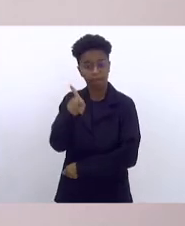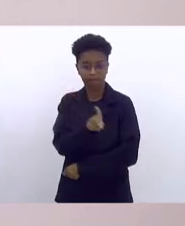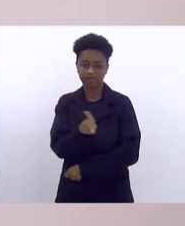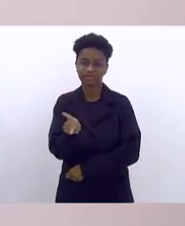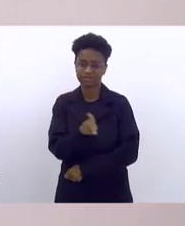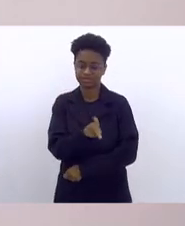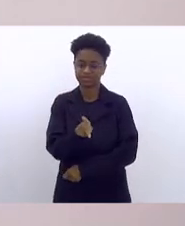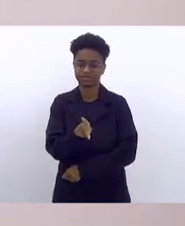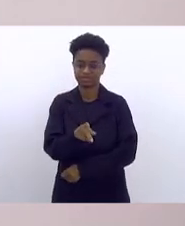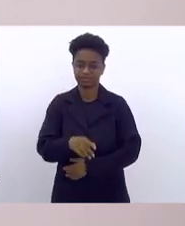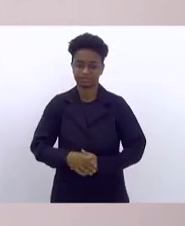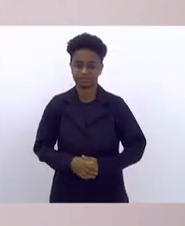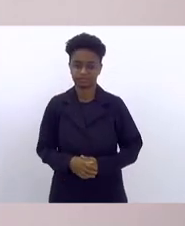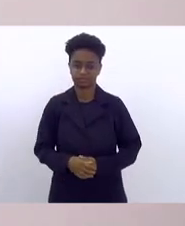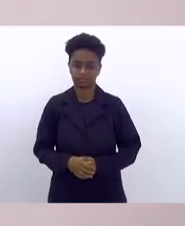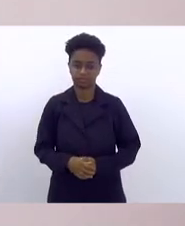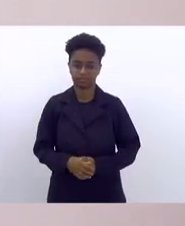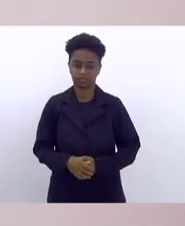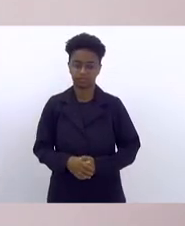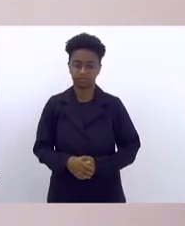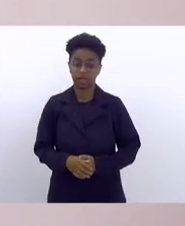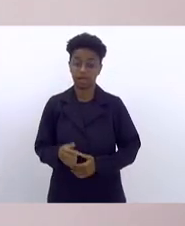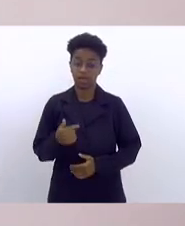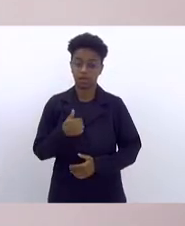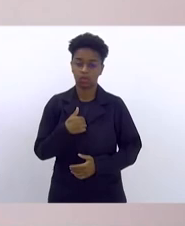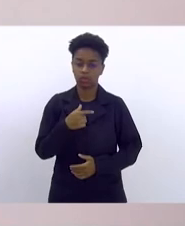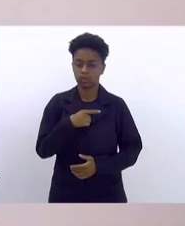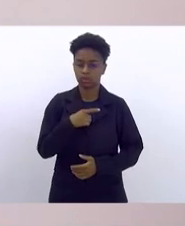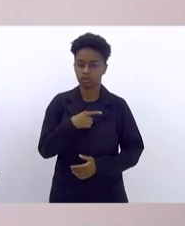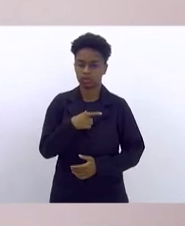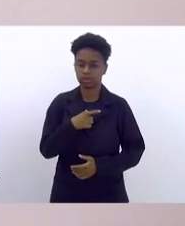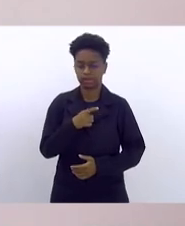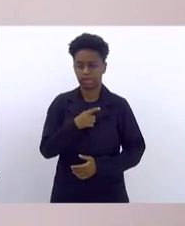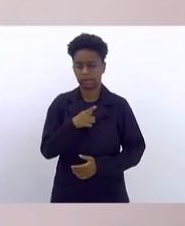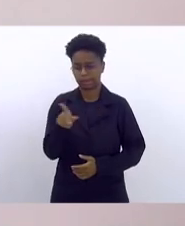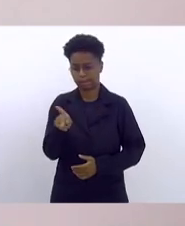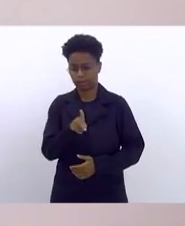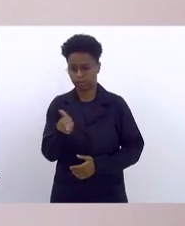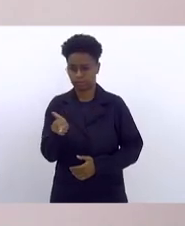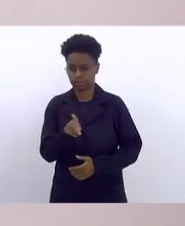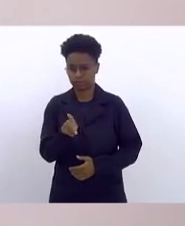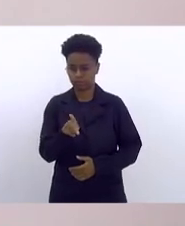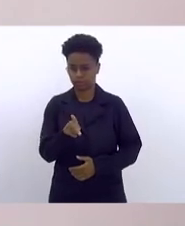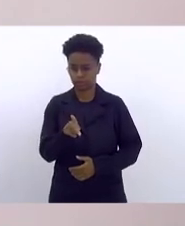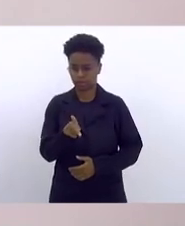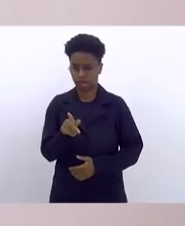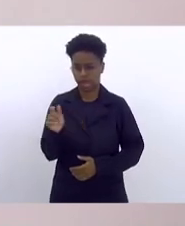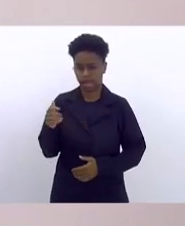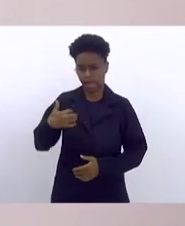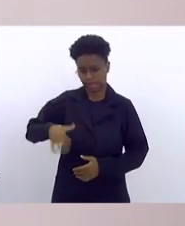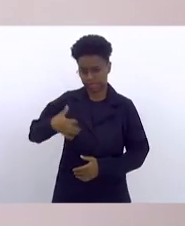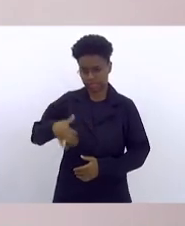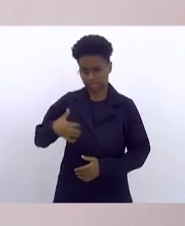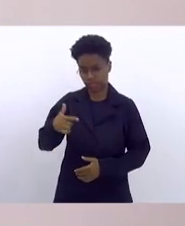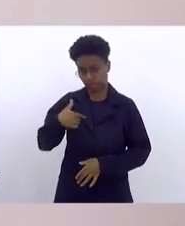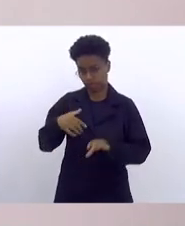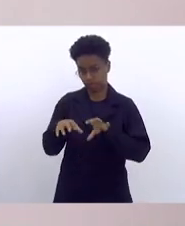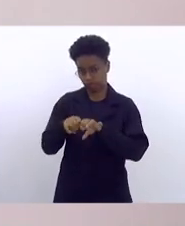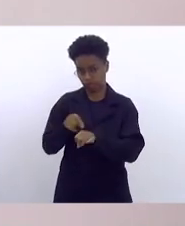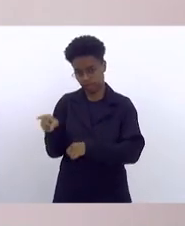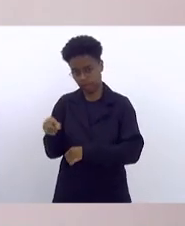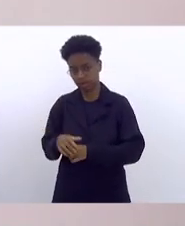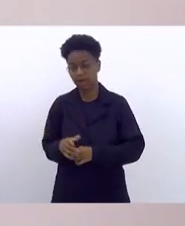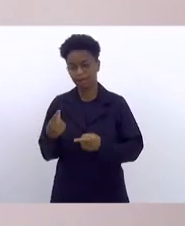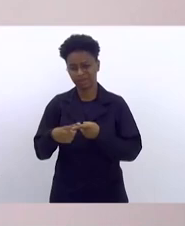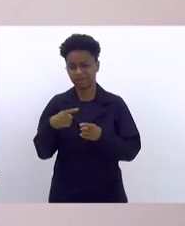professores sabe eu tenho uma professora que é de Buenos Aires onde eu fiz a minha formação em mediação escolar porque eles têm